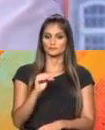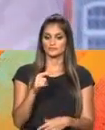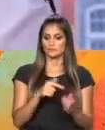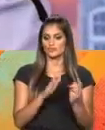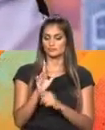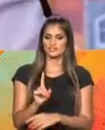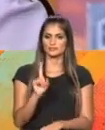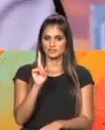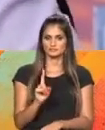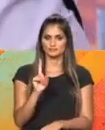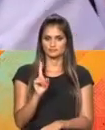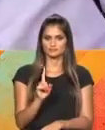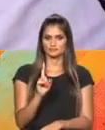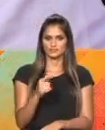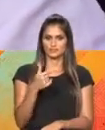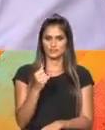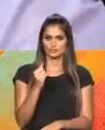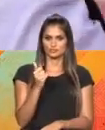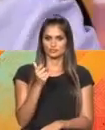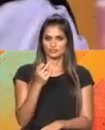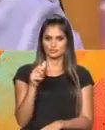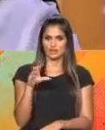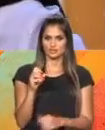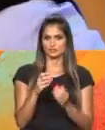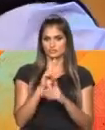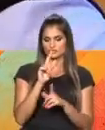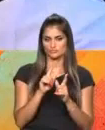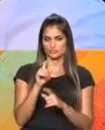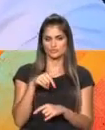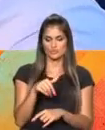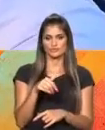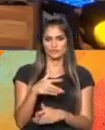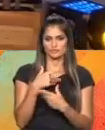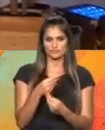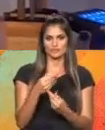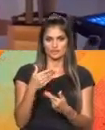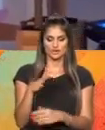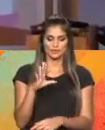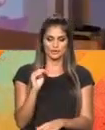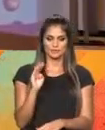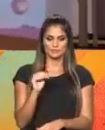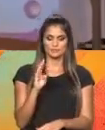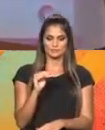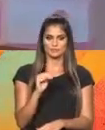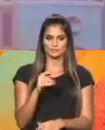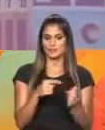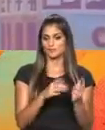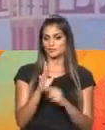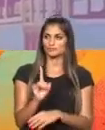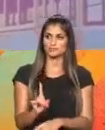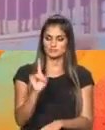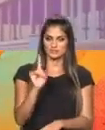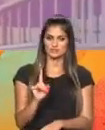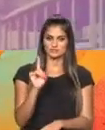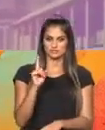mãozinhas no ar, com o Tiago Silva toda a malta vai vibrar. Agora bate o pé e as mãozinhas para o céu.